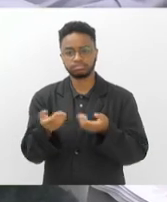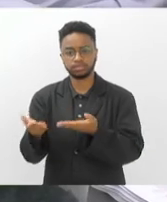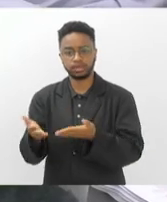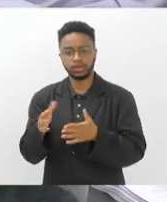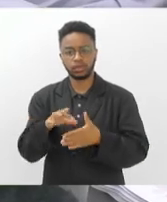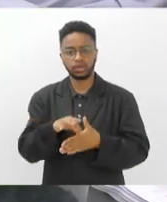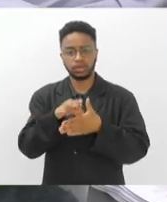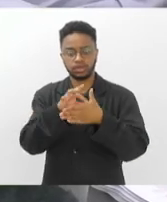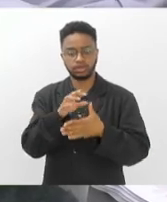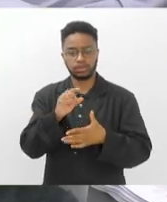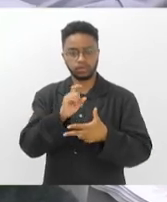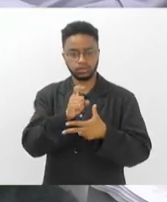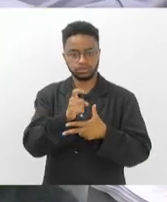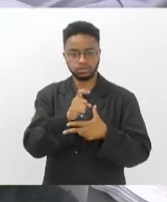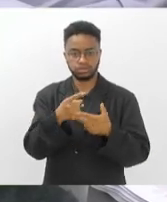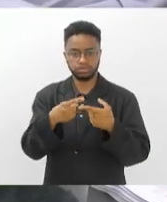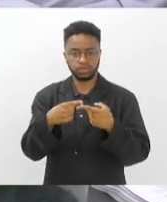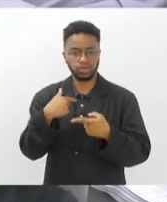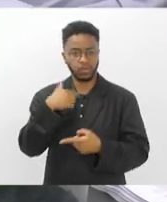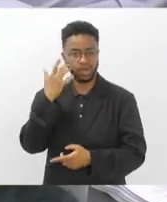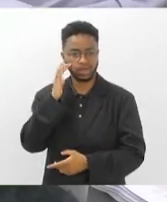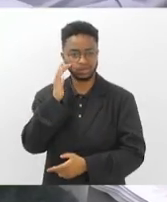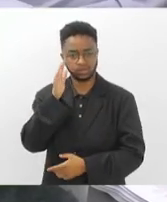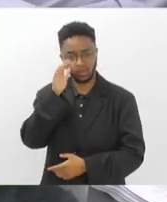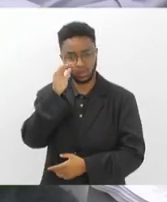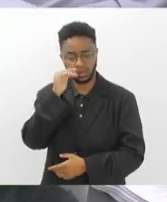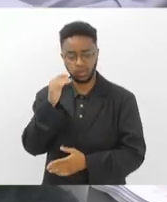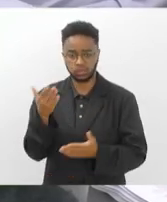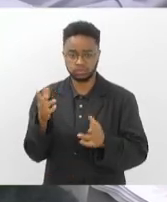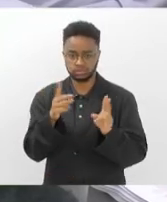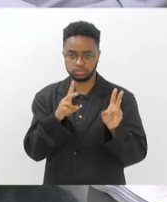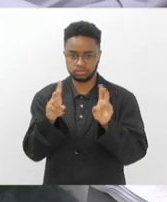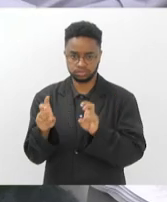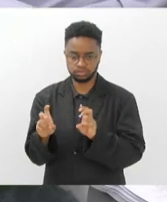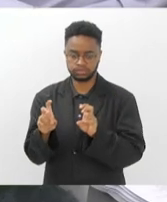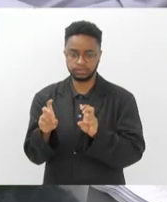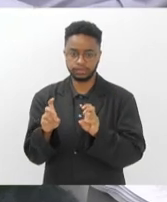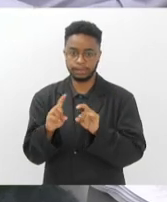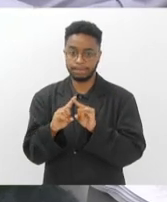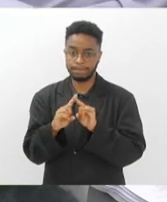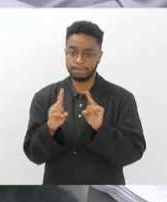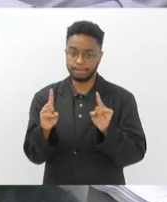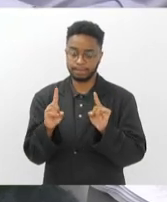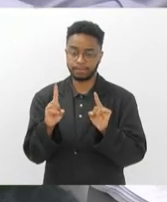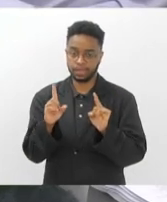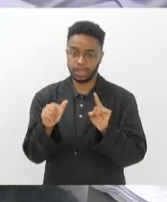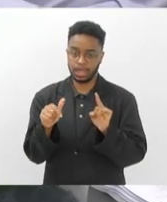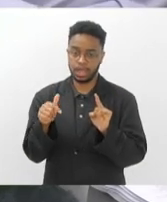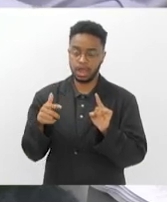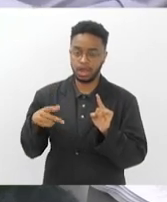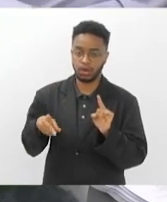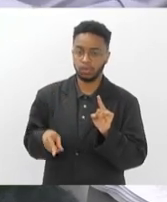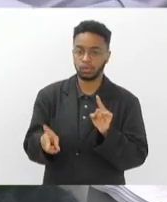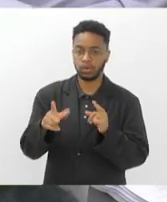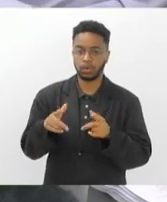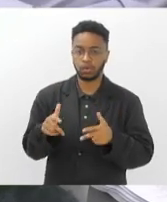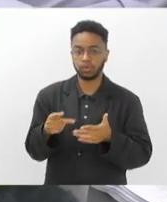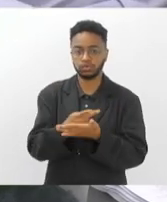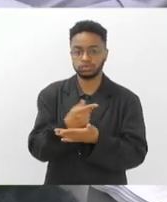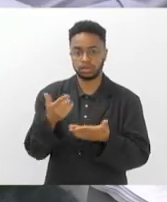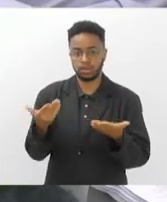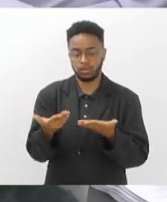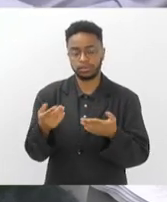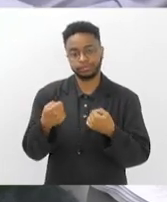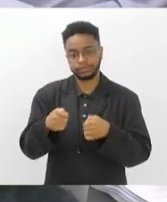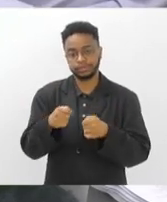curioso essa questão, mas isso é o que está em vigor. A gente teria que, de alguma maneira, cancelar